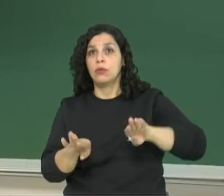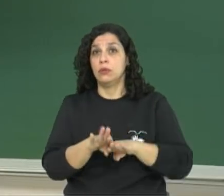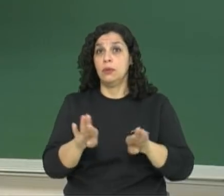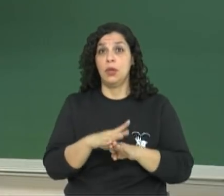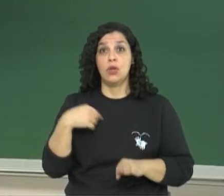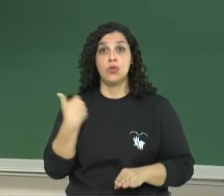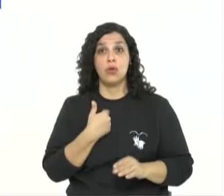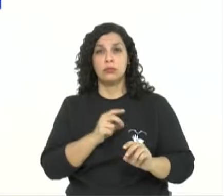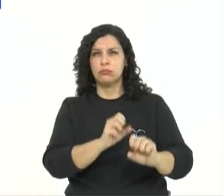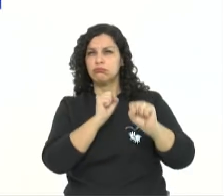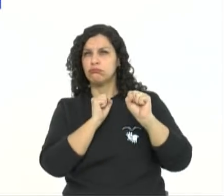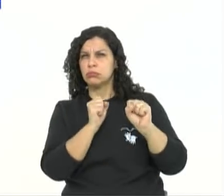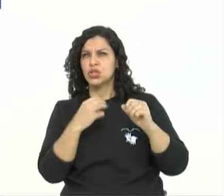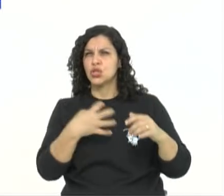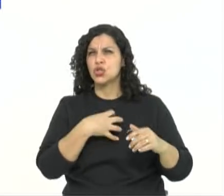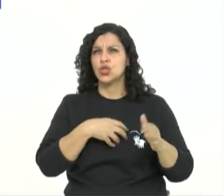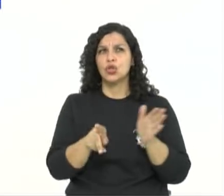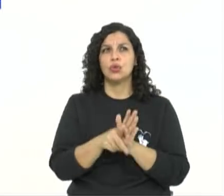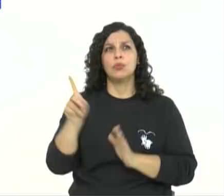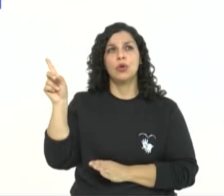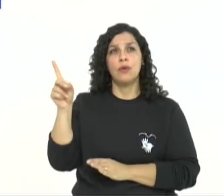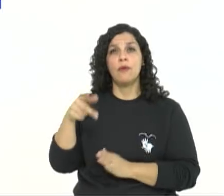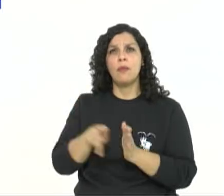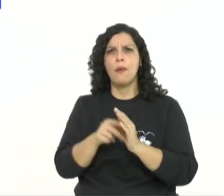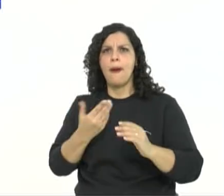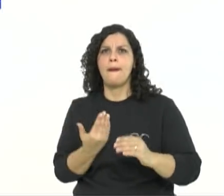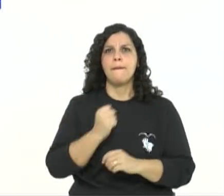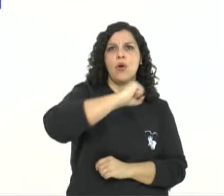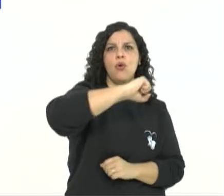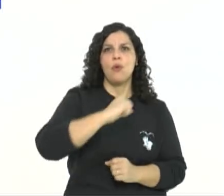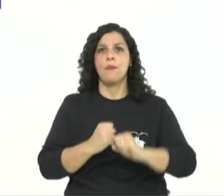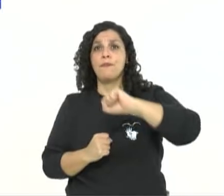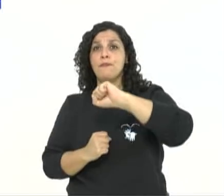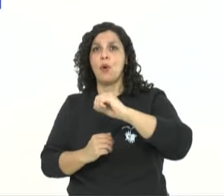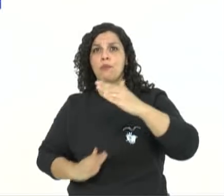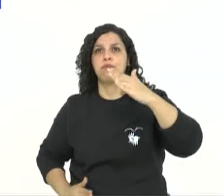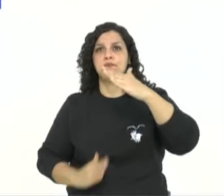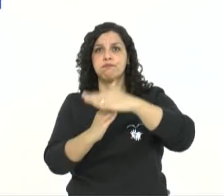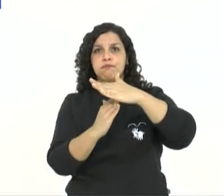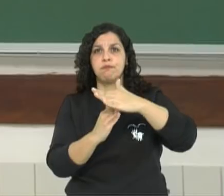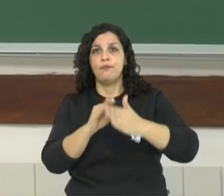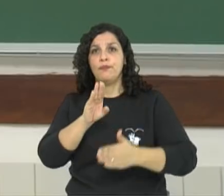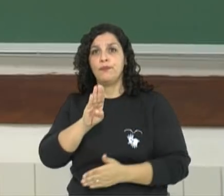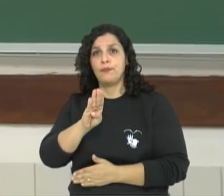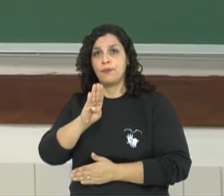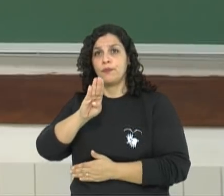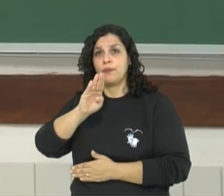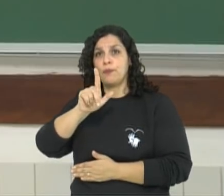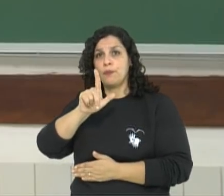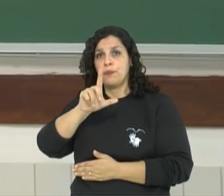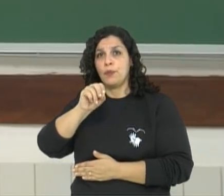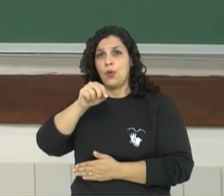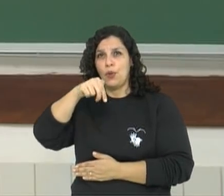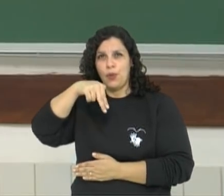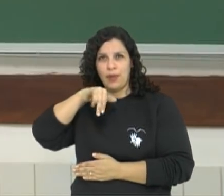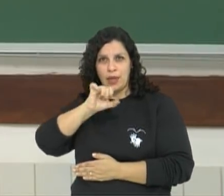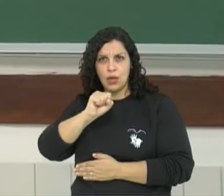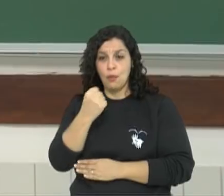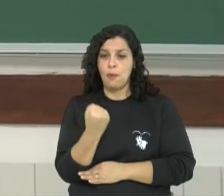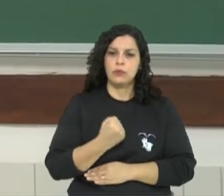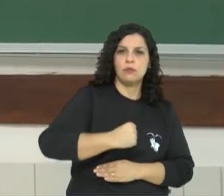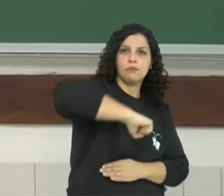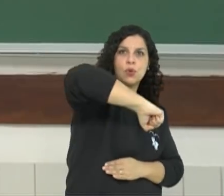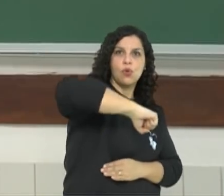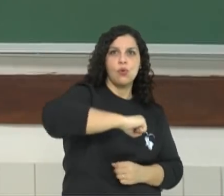Defesas, principalmente com movimentos de bloqueio. O que é o bloqueio? É eu colocar o meu braço, né, para